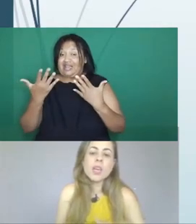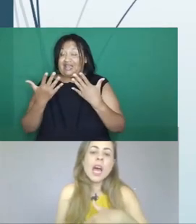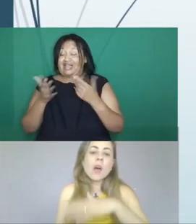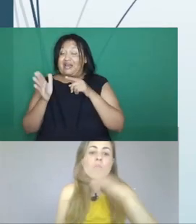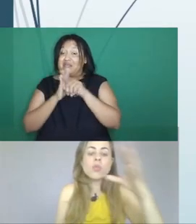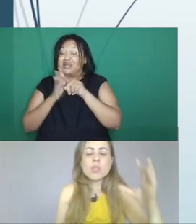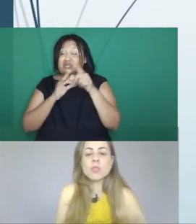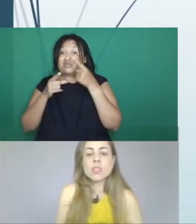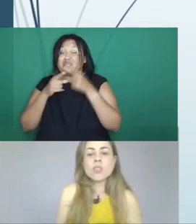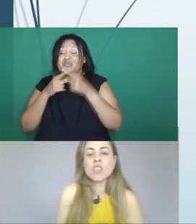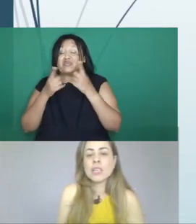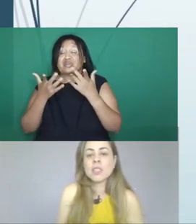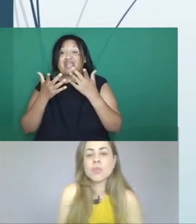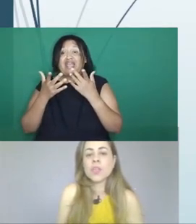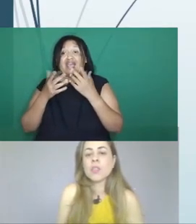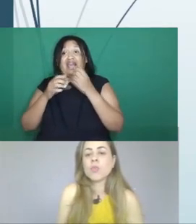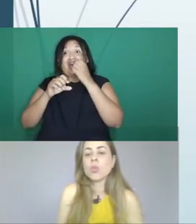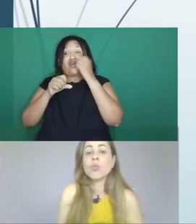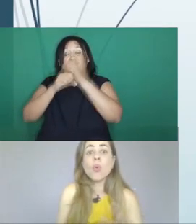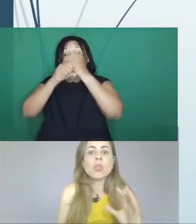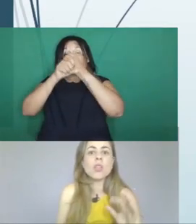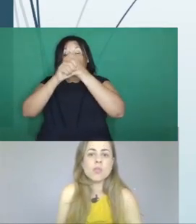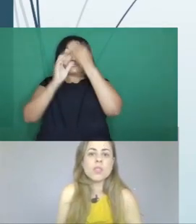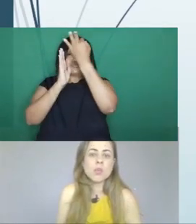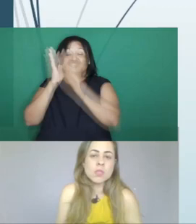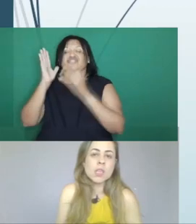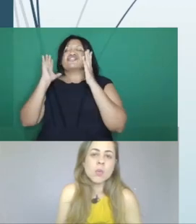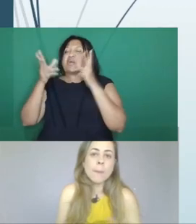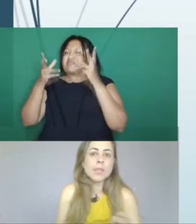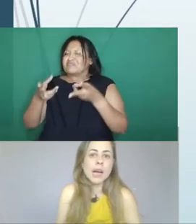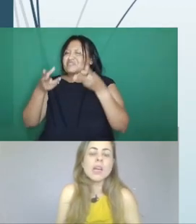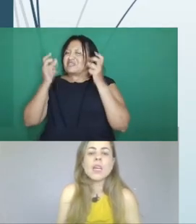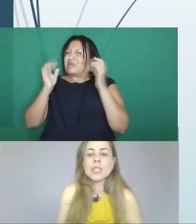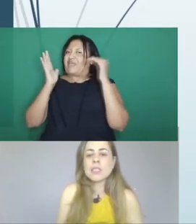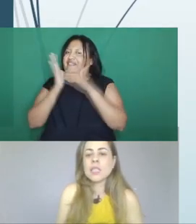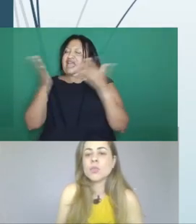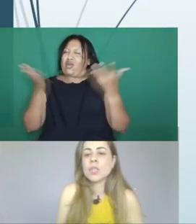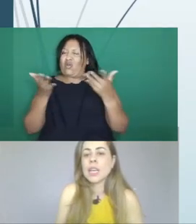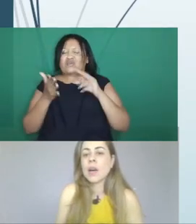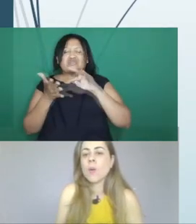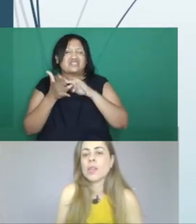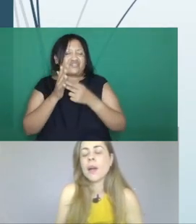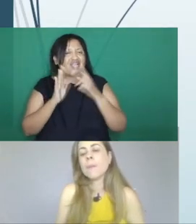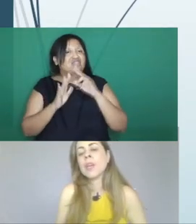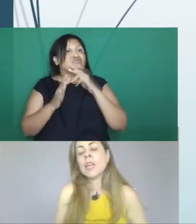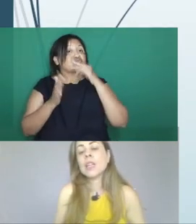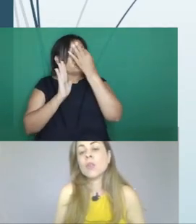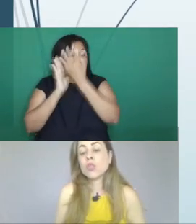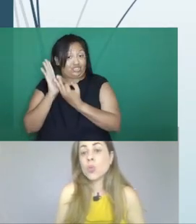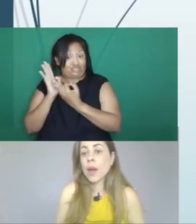porque a construção do sentido já está sendo feita com todo o conte que você conseguir captar nessa leitura até agora tá